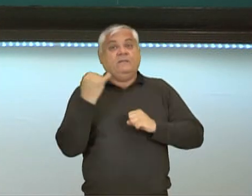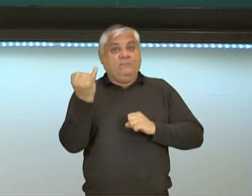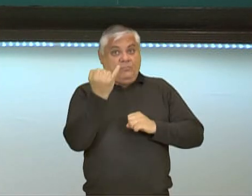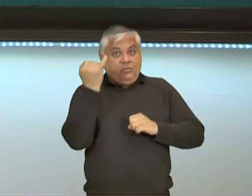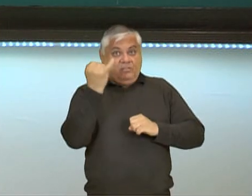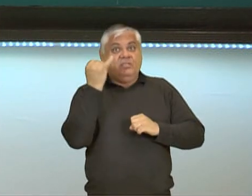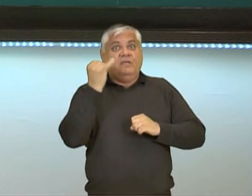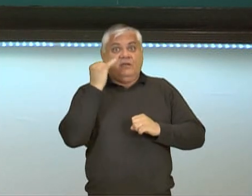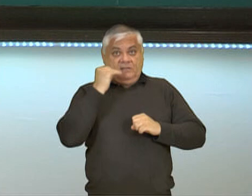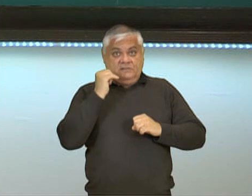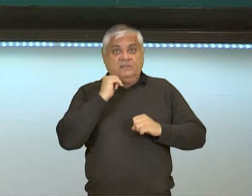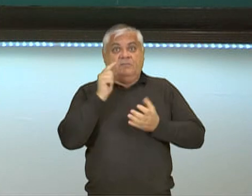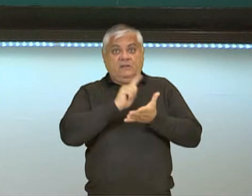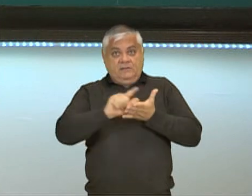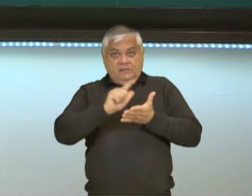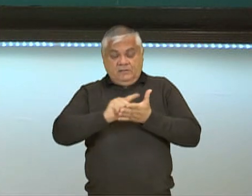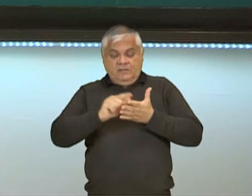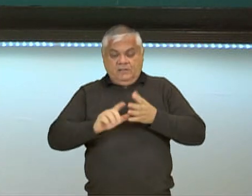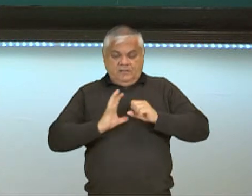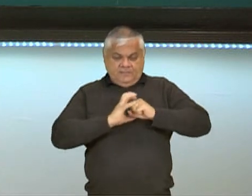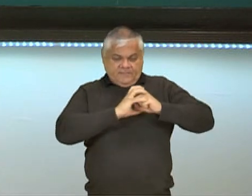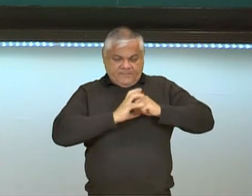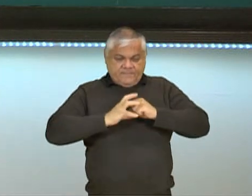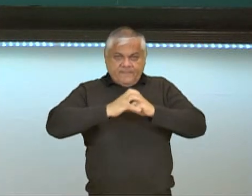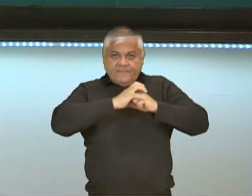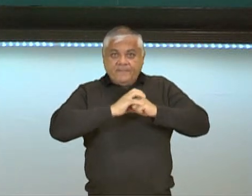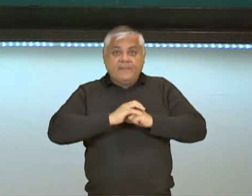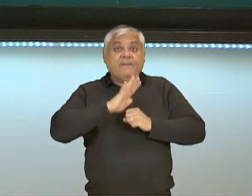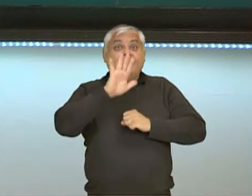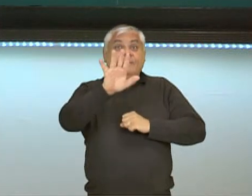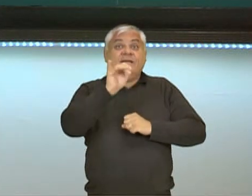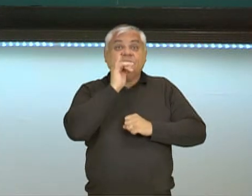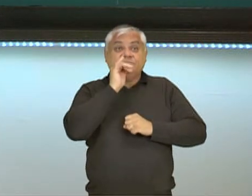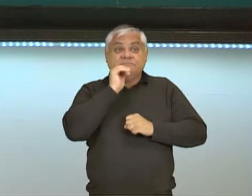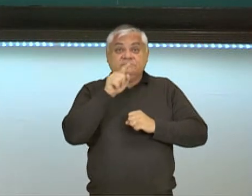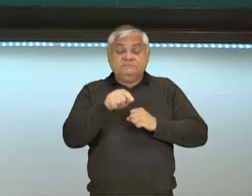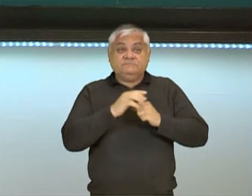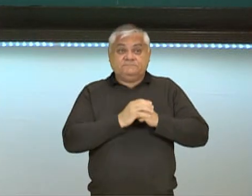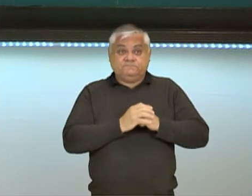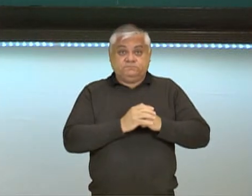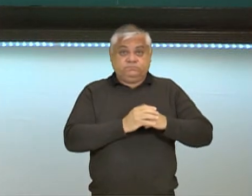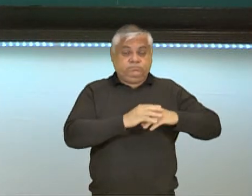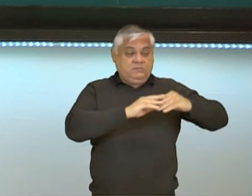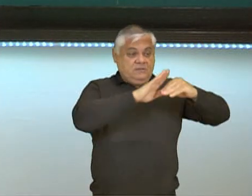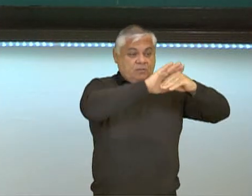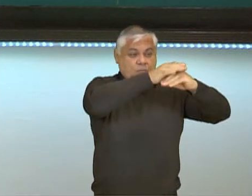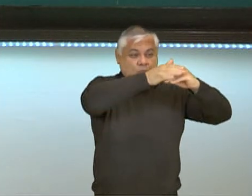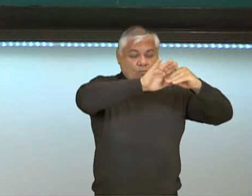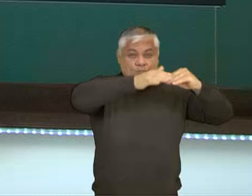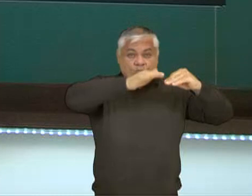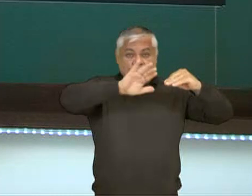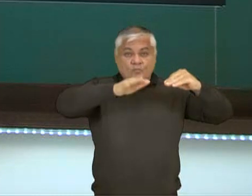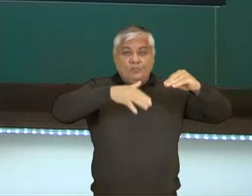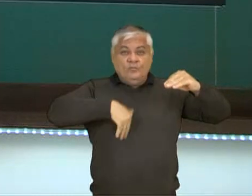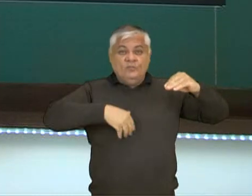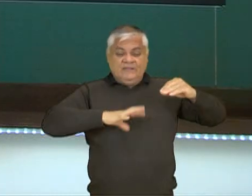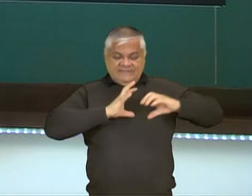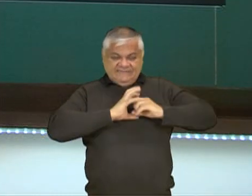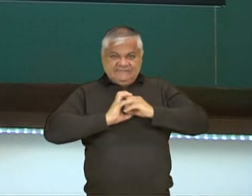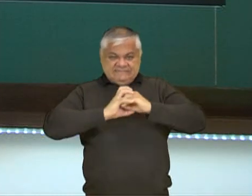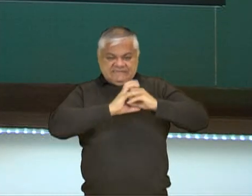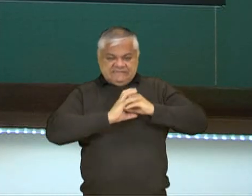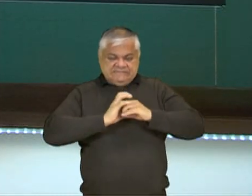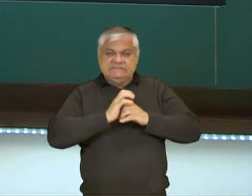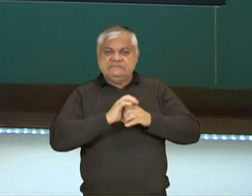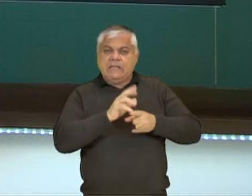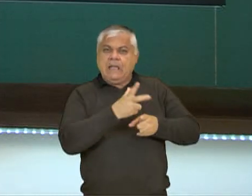importantíssimas para o organismo humano. No entanto, essas enzimas prejudicam os nematódeos, por isso a